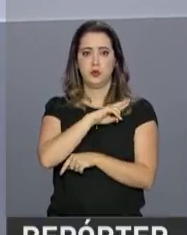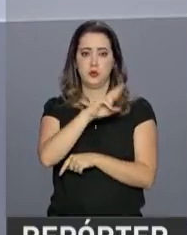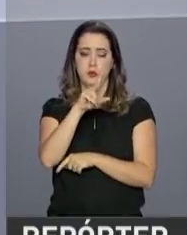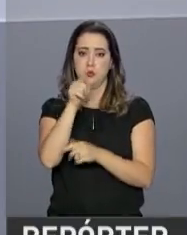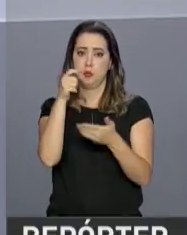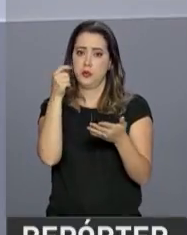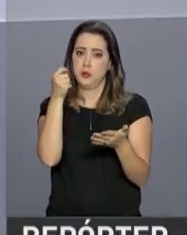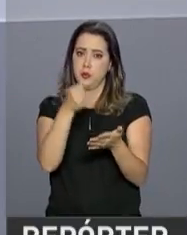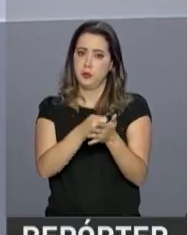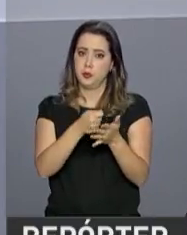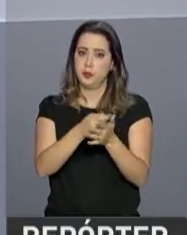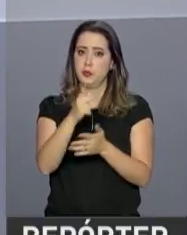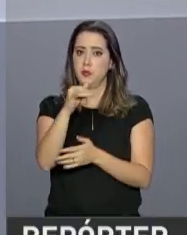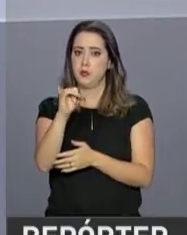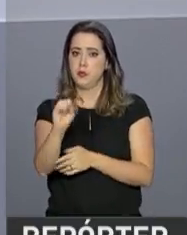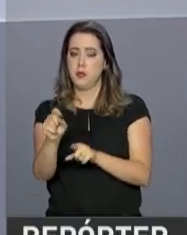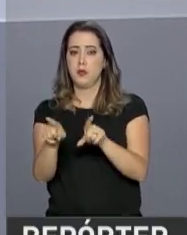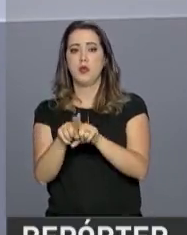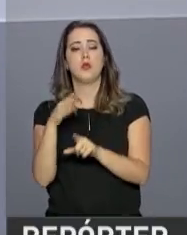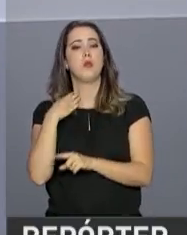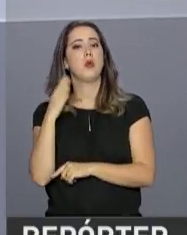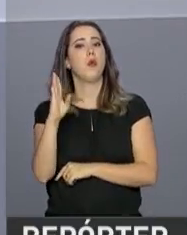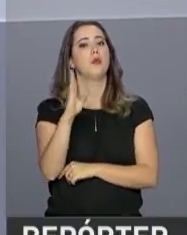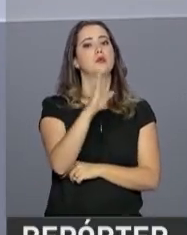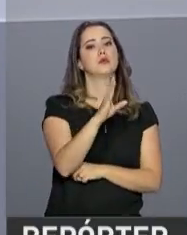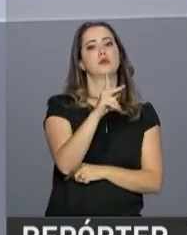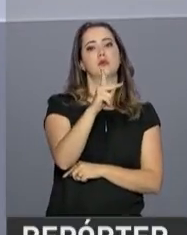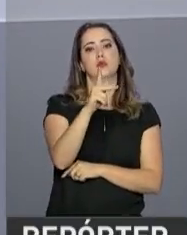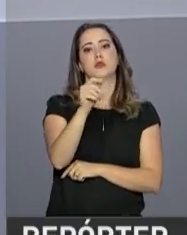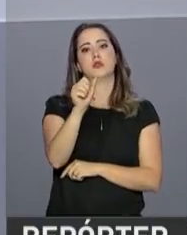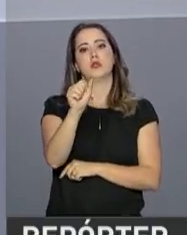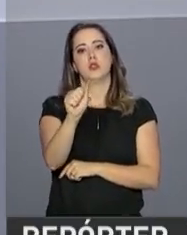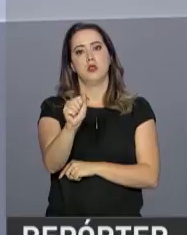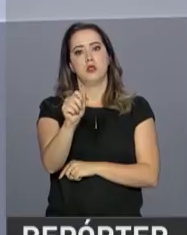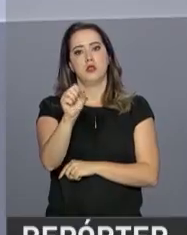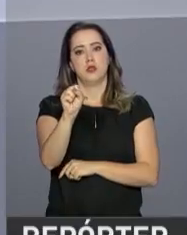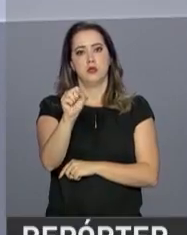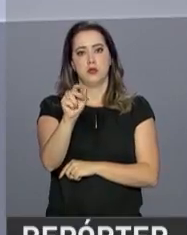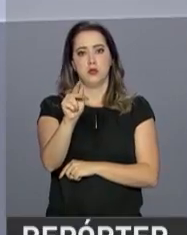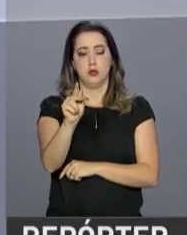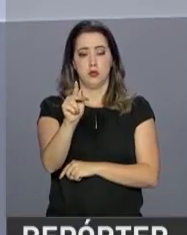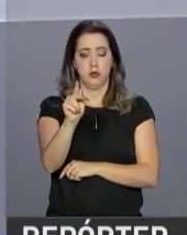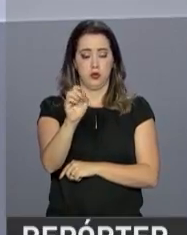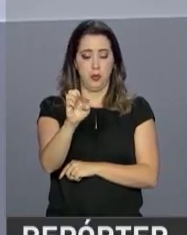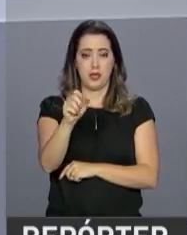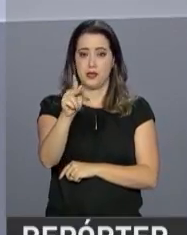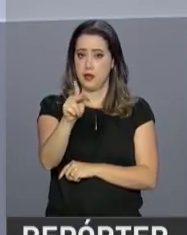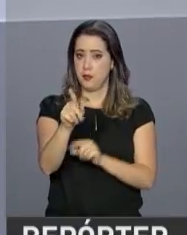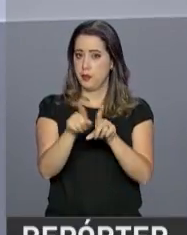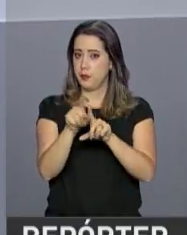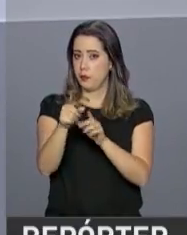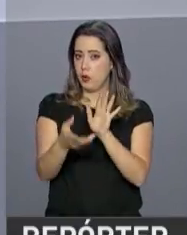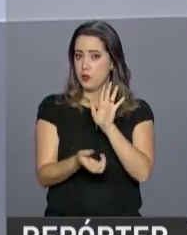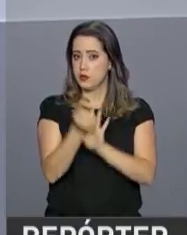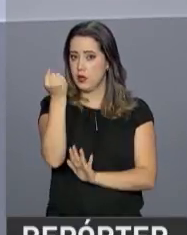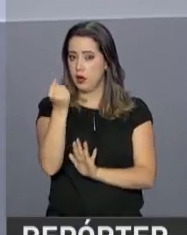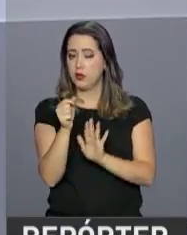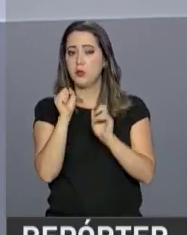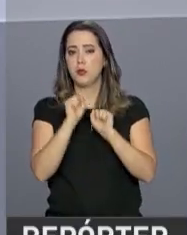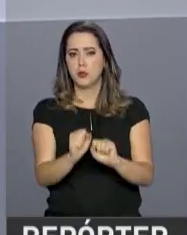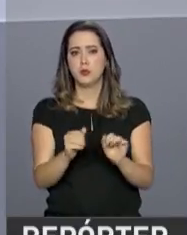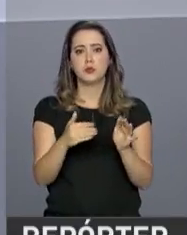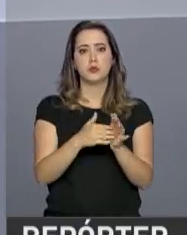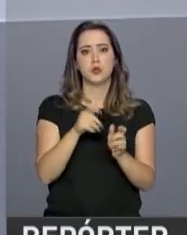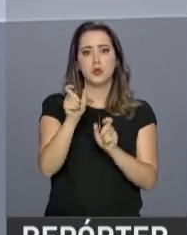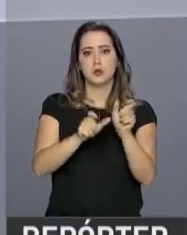dos recursos do pis eo banco do brasil pelos recursos do pasep o valor disponível para saque nos dois bancos para